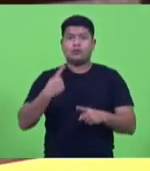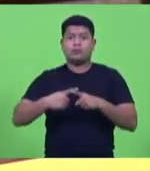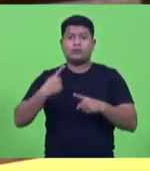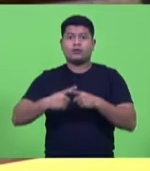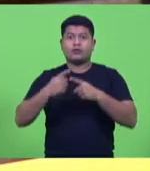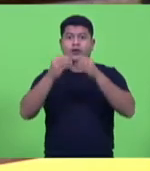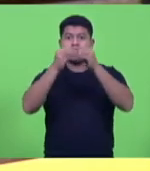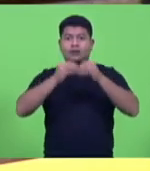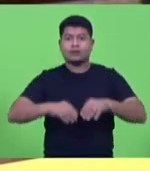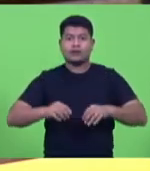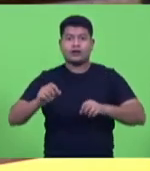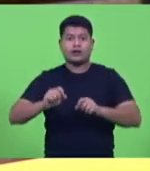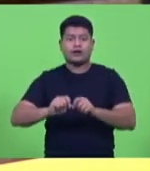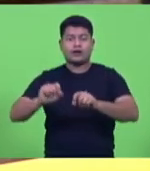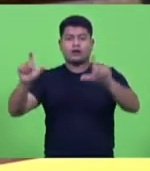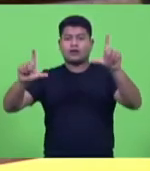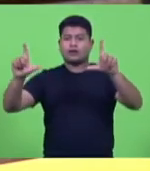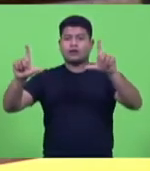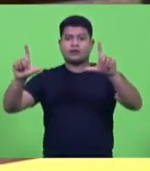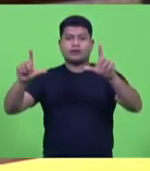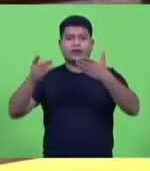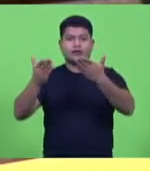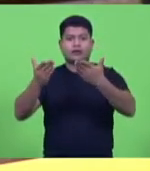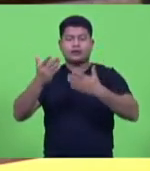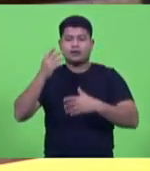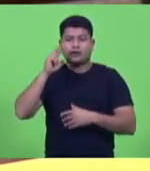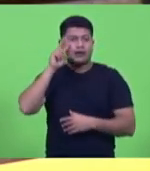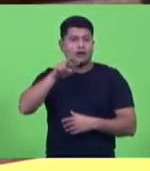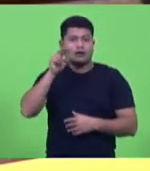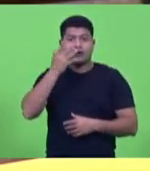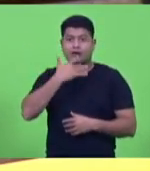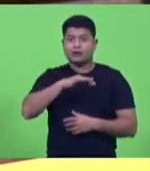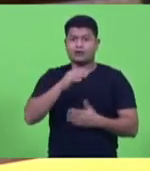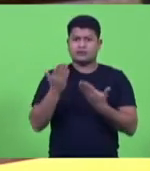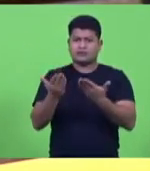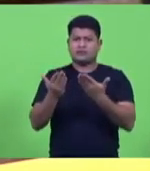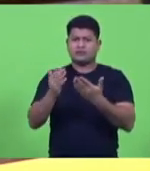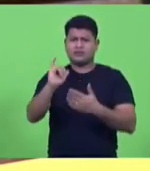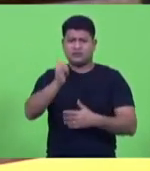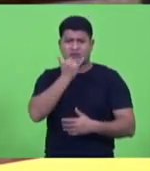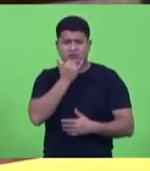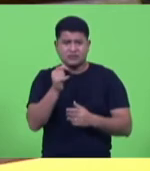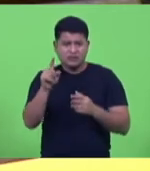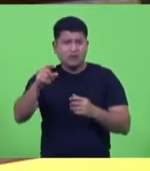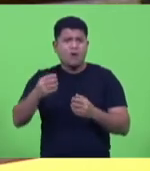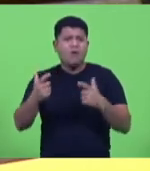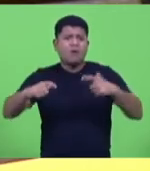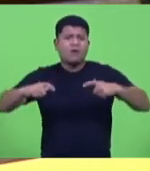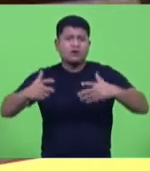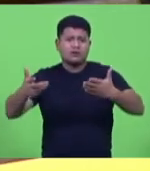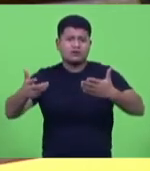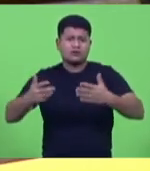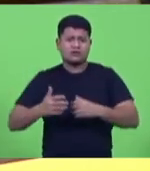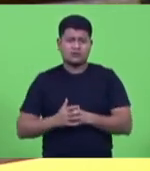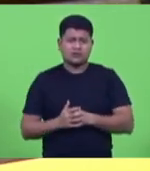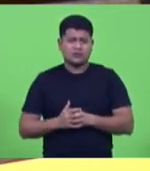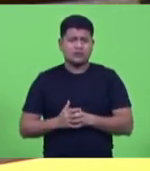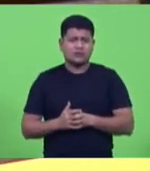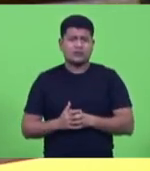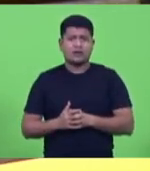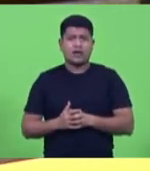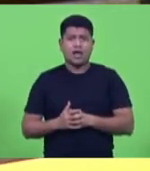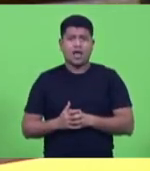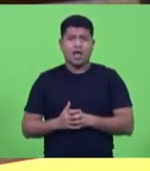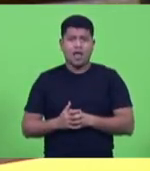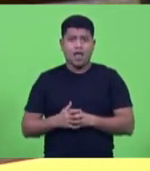da tela à criança. Meu Deus, onde que isso é justificativa? Por causa do prejuízo da tela. É isso,